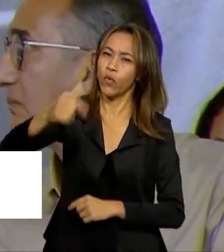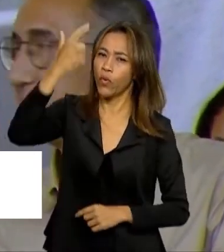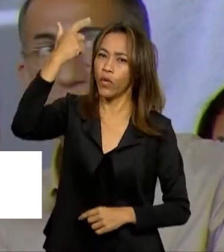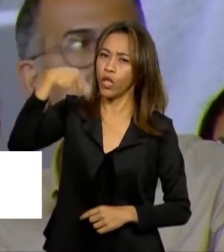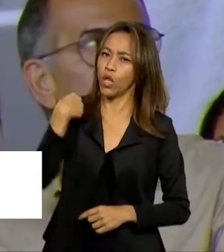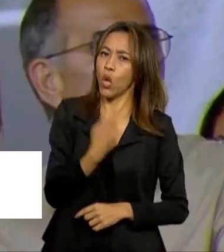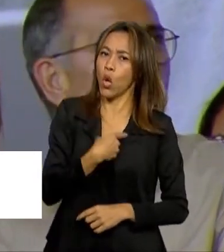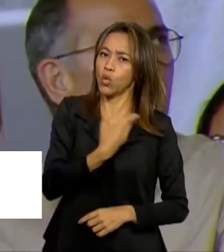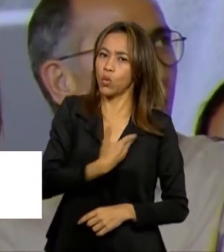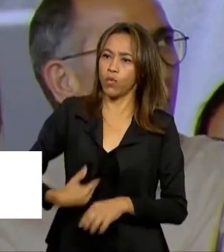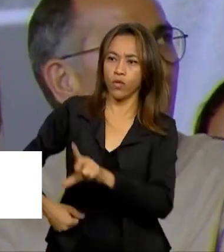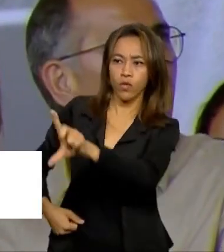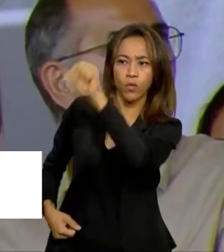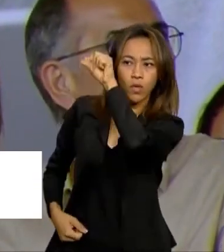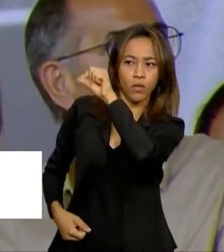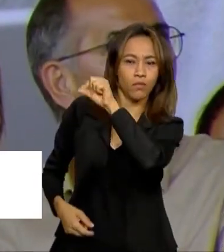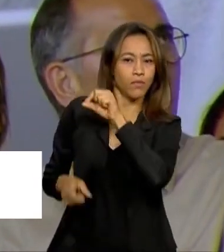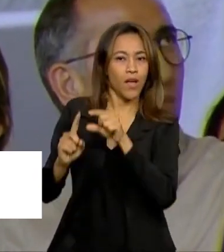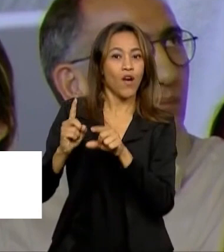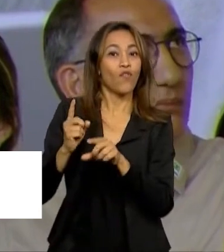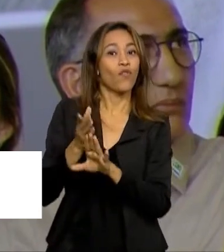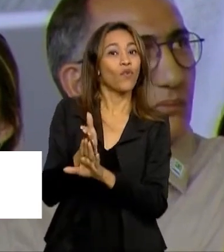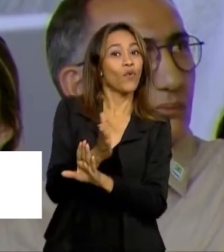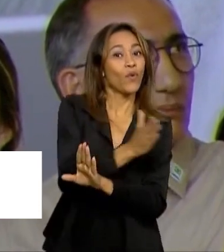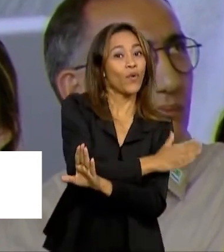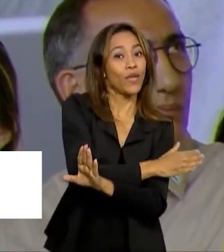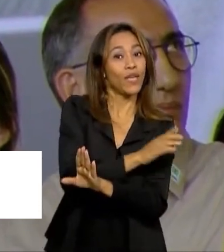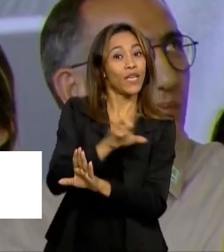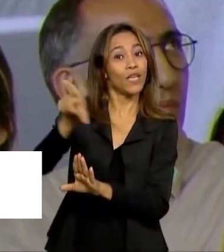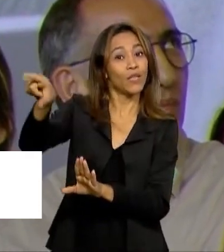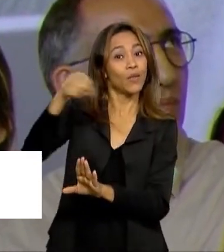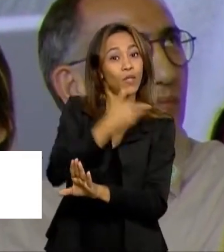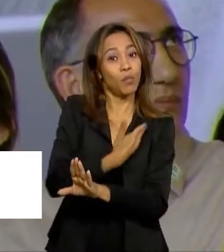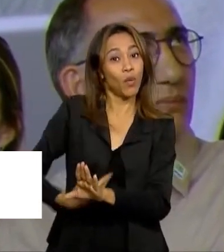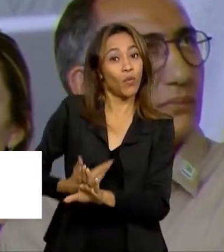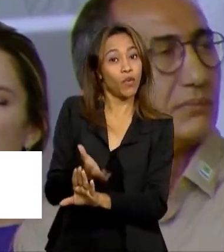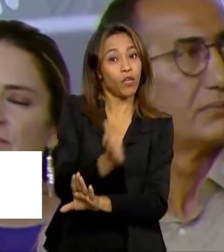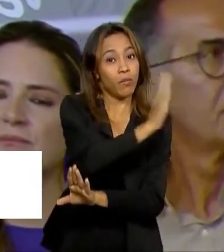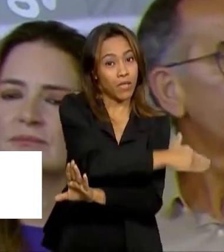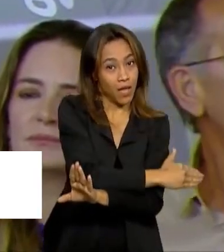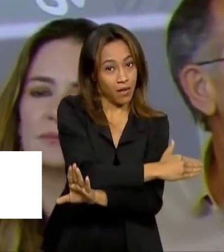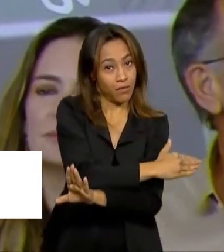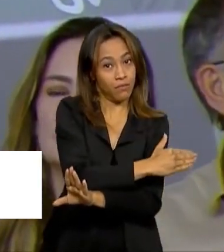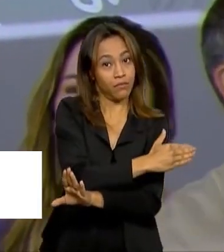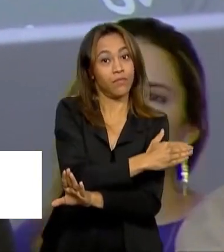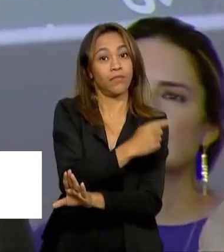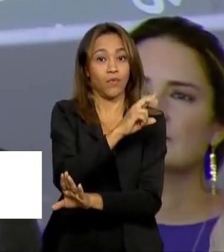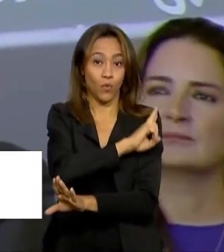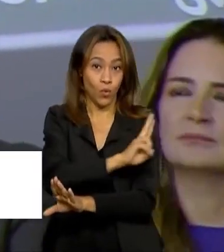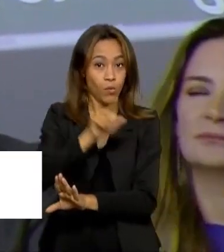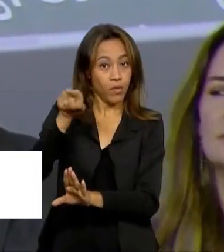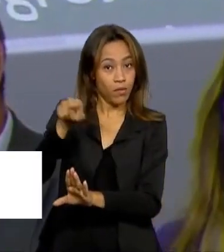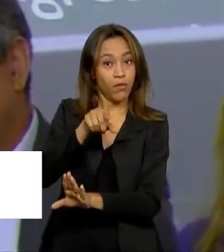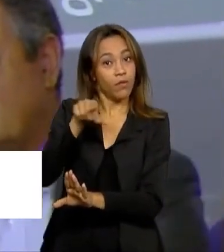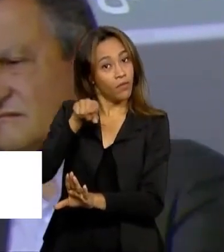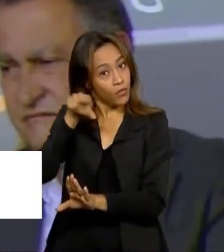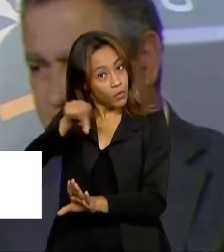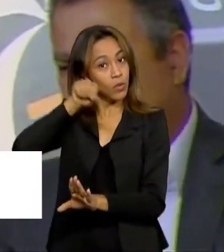nós, ele foi indicado pelo governo anterior. E o Banco Central agora é